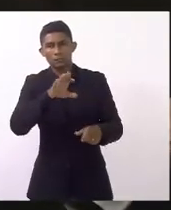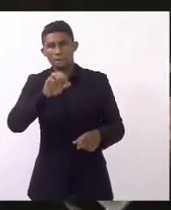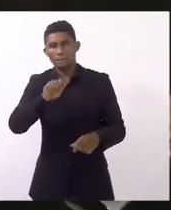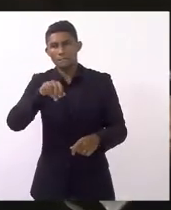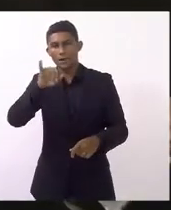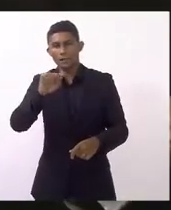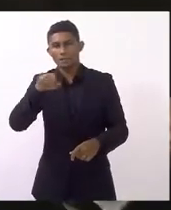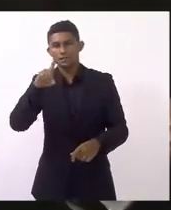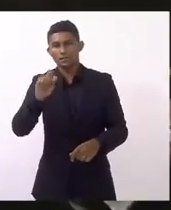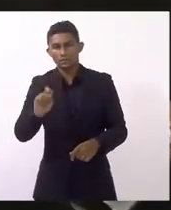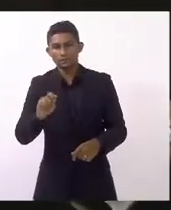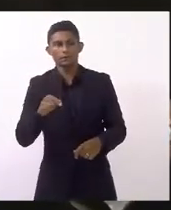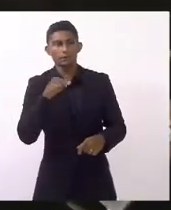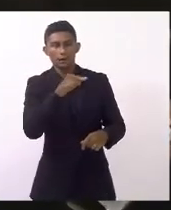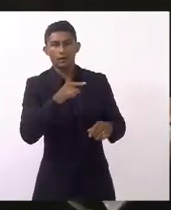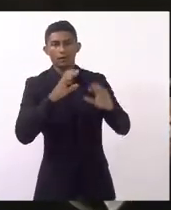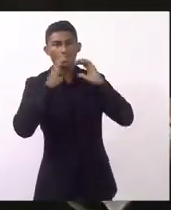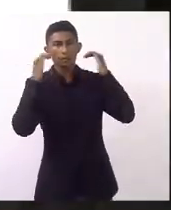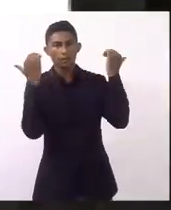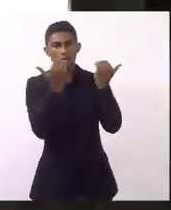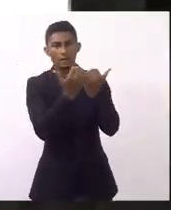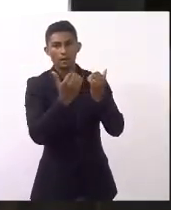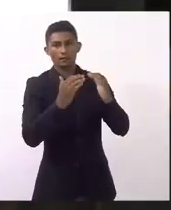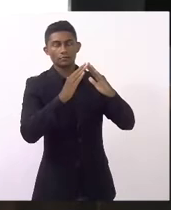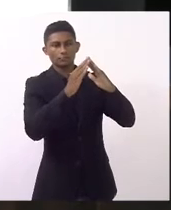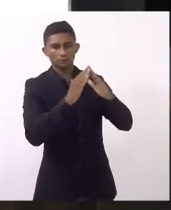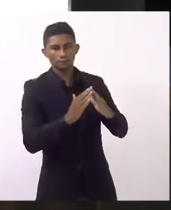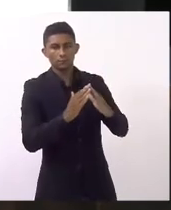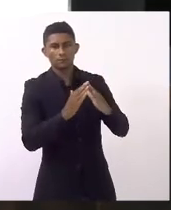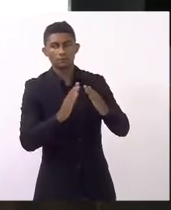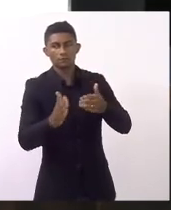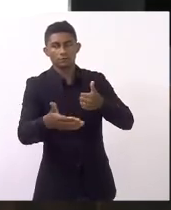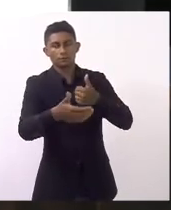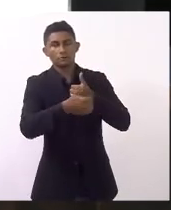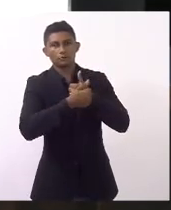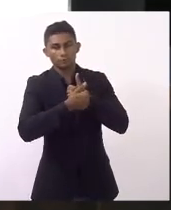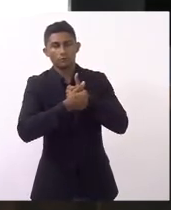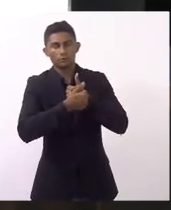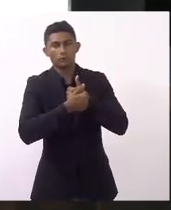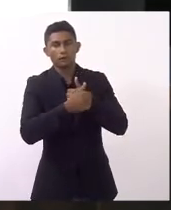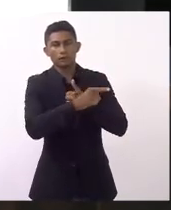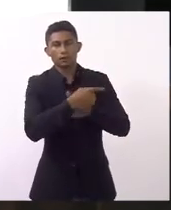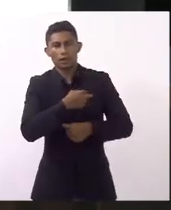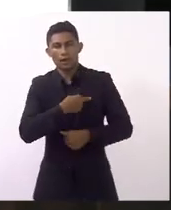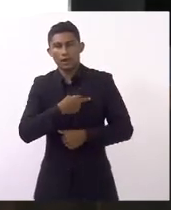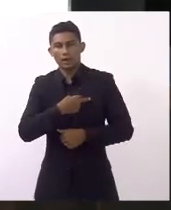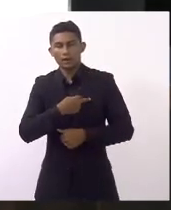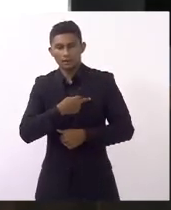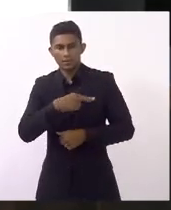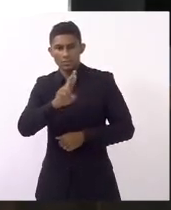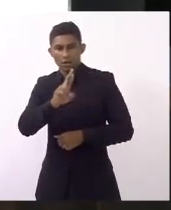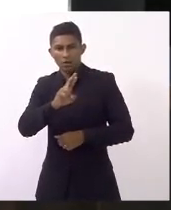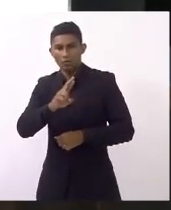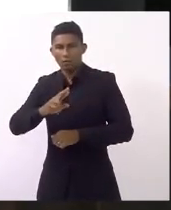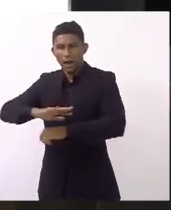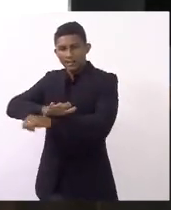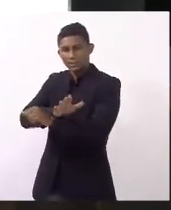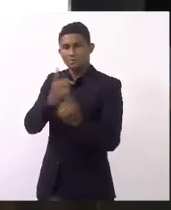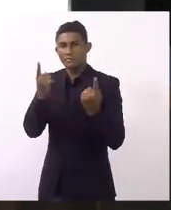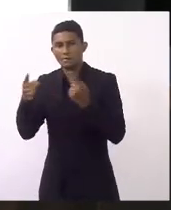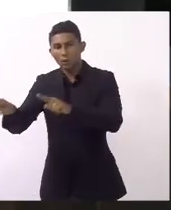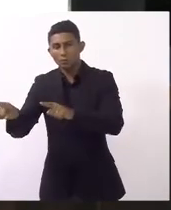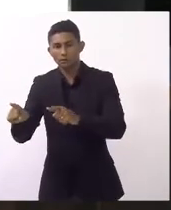das Comunidades de terreiro que se coloca no protagonismo na luta contra o racismo religioso hoje pai